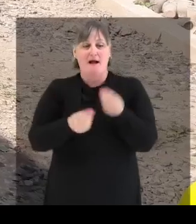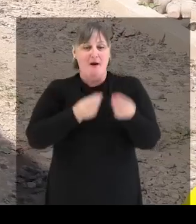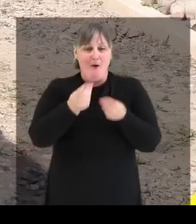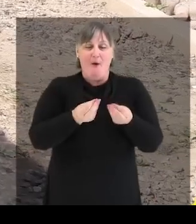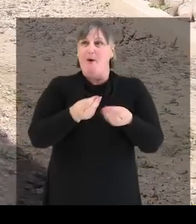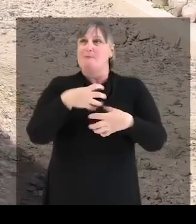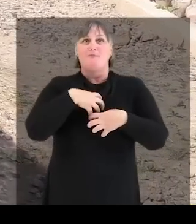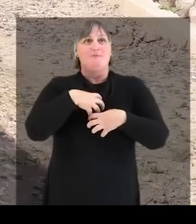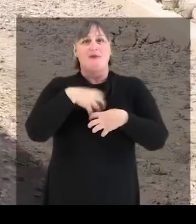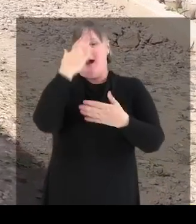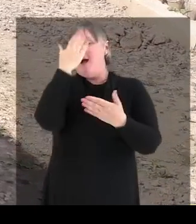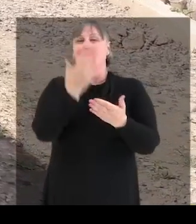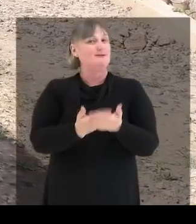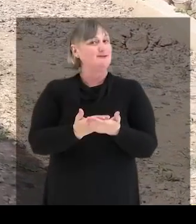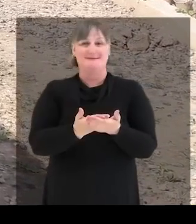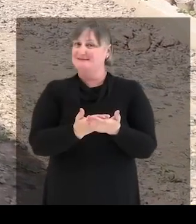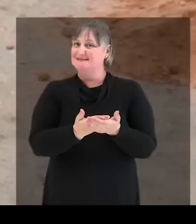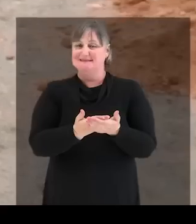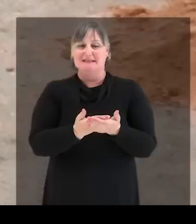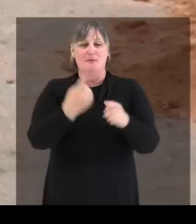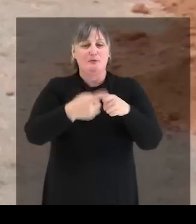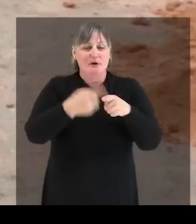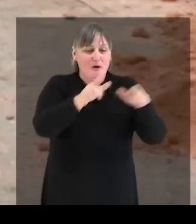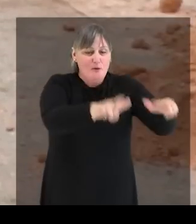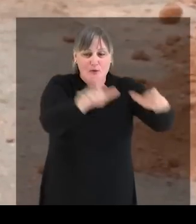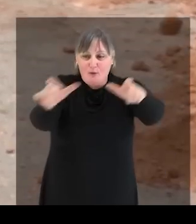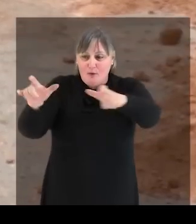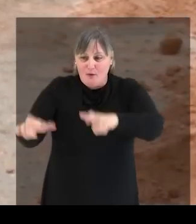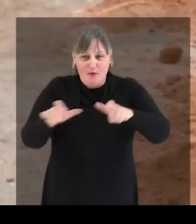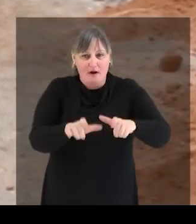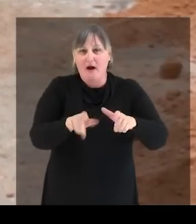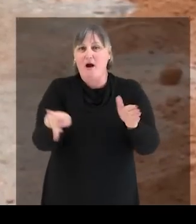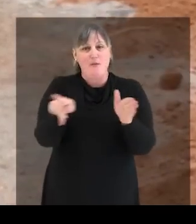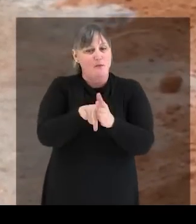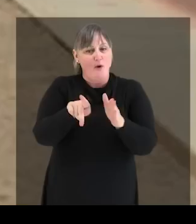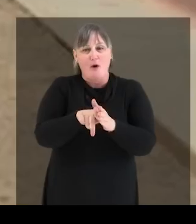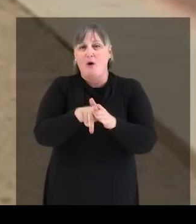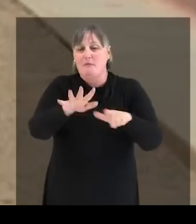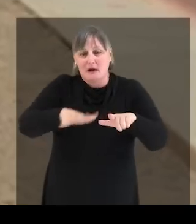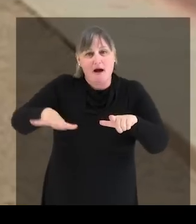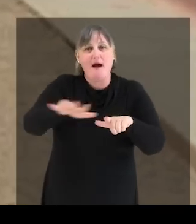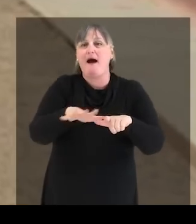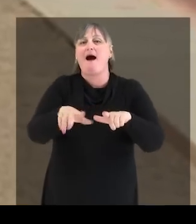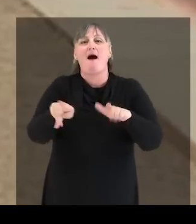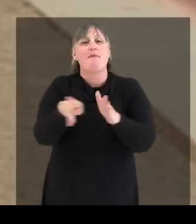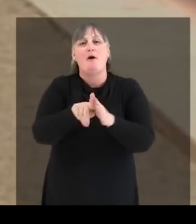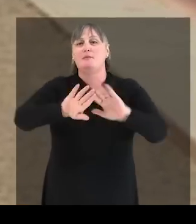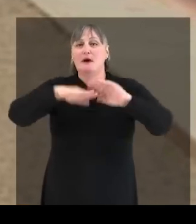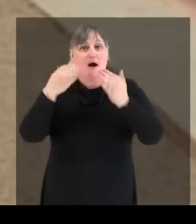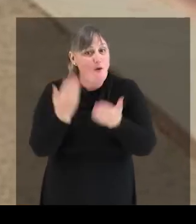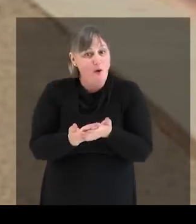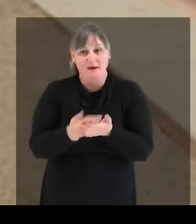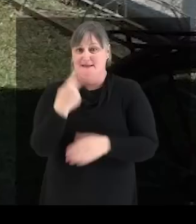aquilo e não se acreditavam que aqueles cantos, né, que aqueles espaços, aqueles ambientes eram delas, eram das unidades